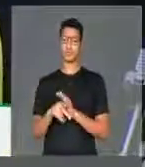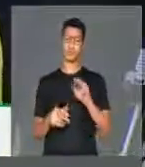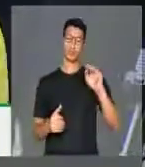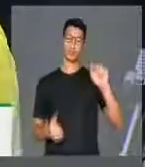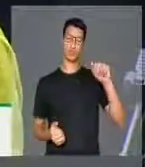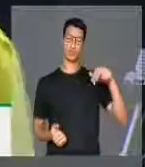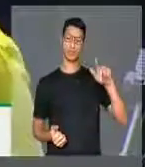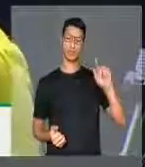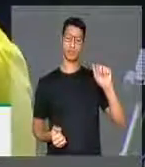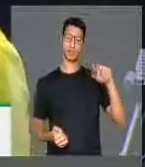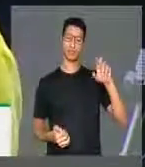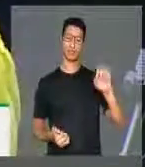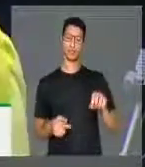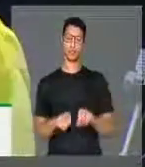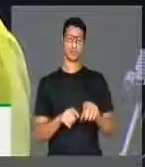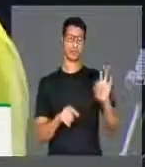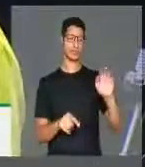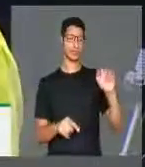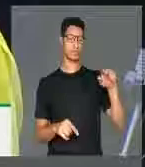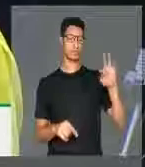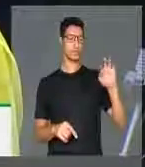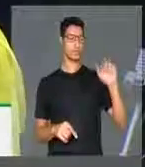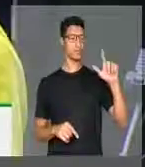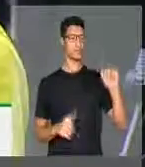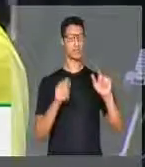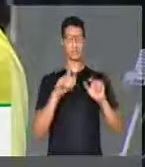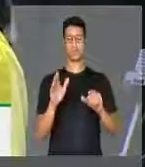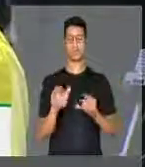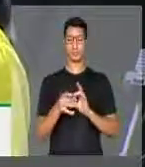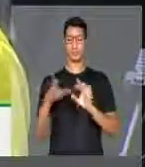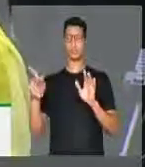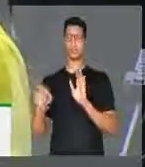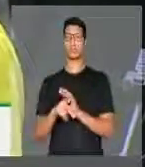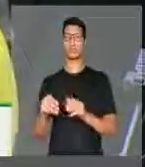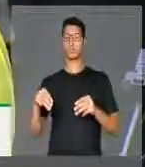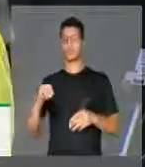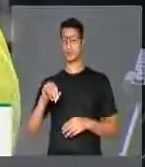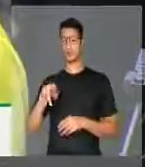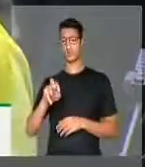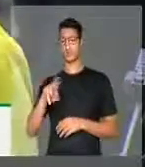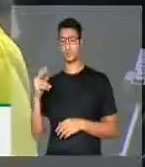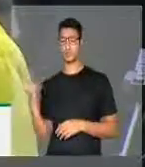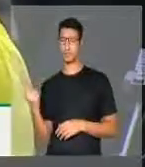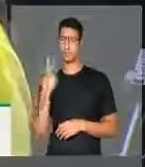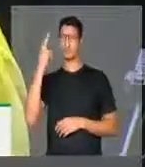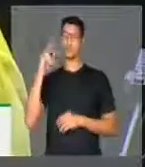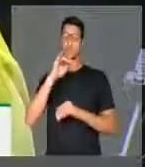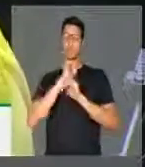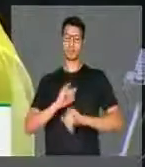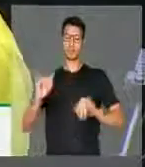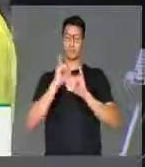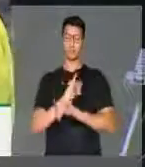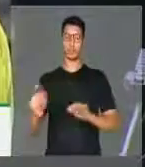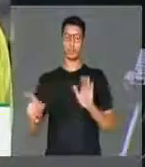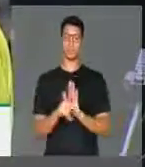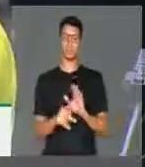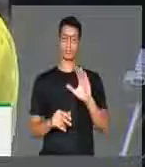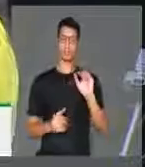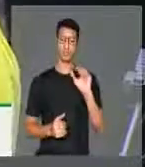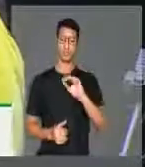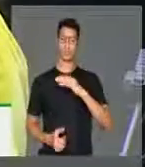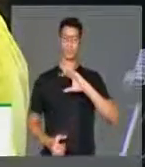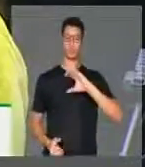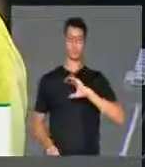ferro, manganês e tântalo. É uma entrega deliberada dos minérios valiosíssimos anunciada